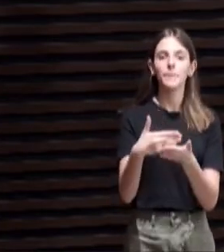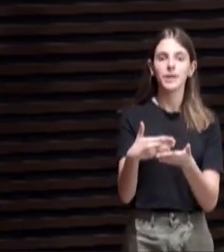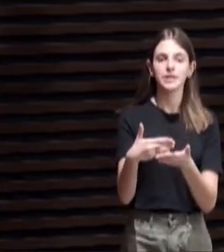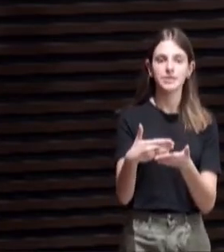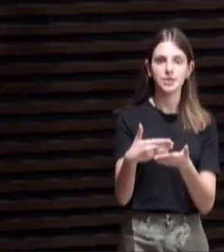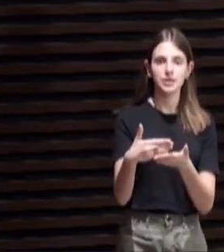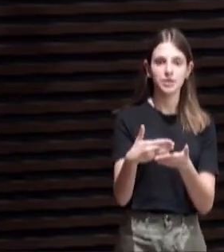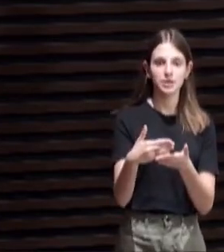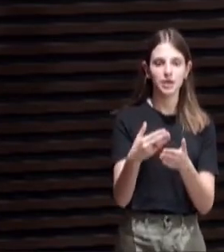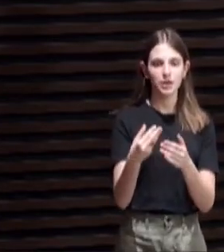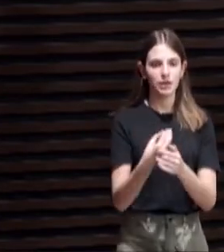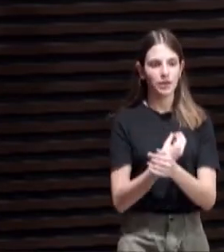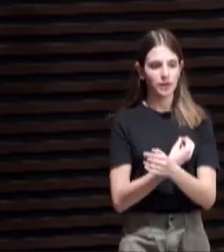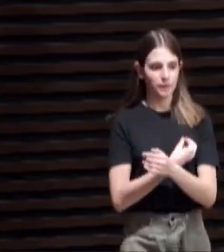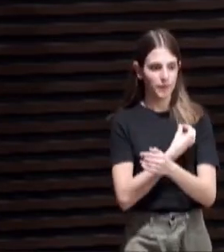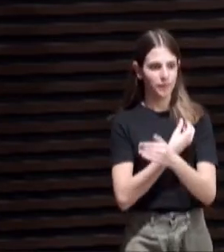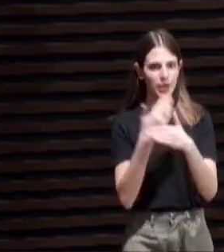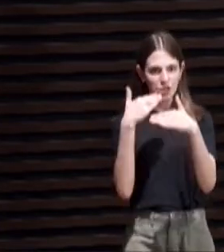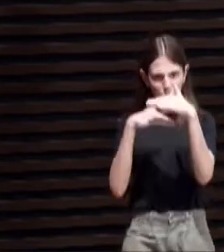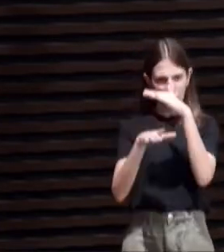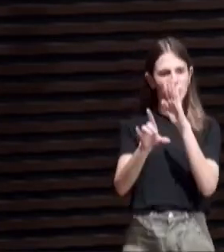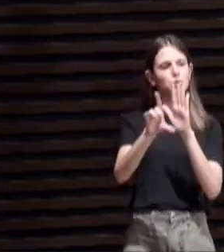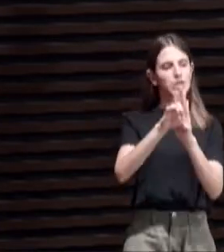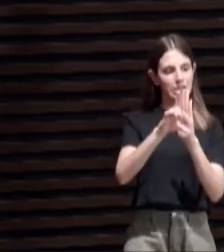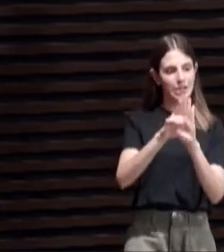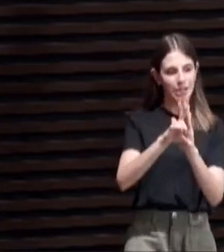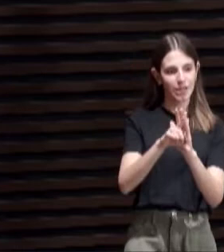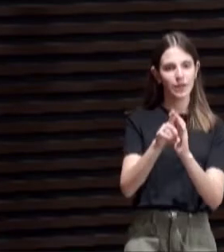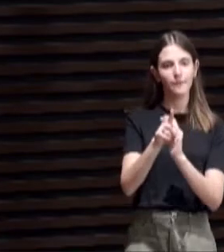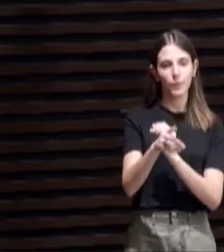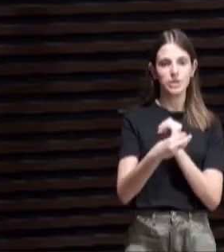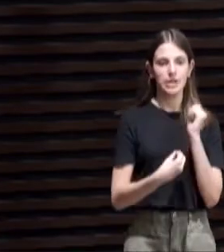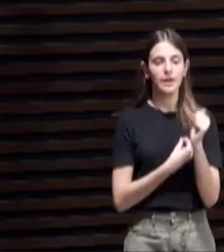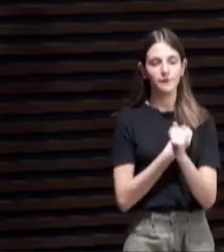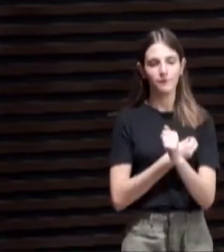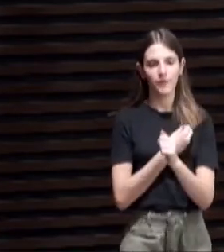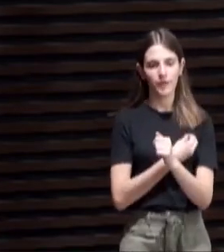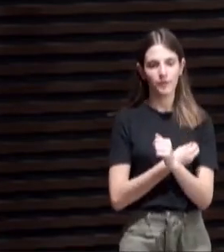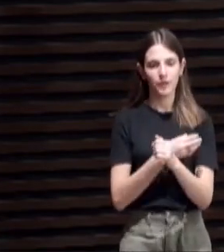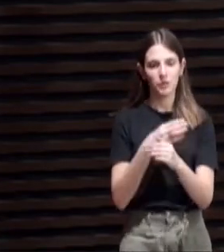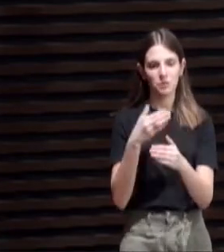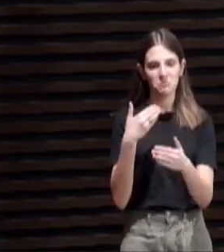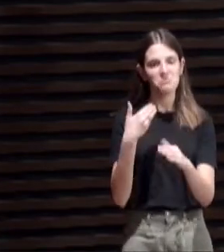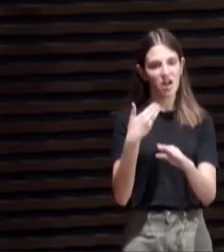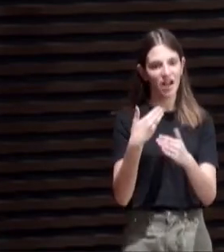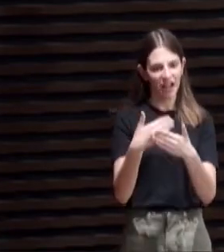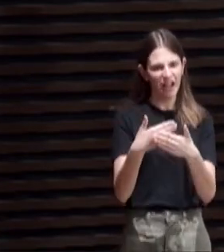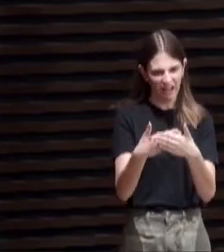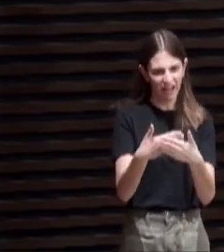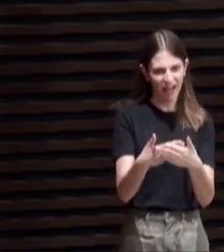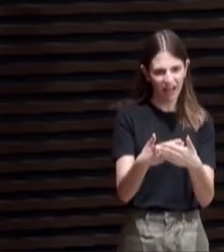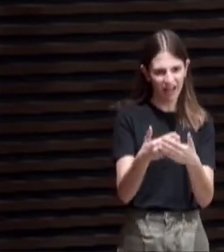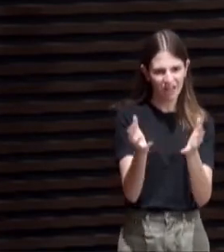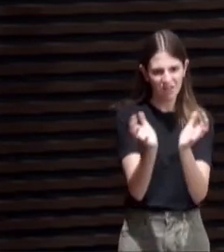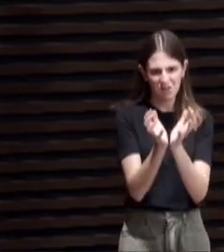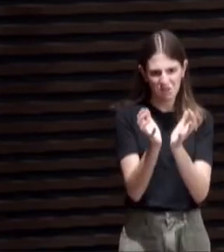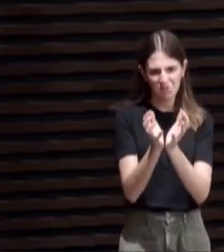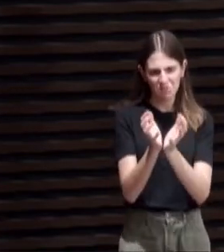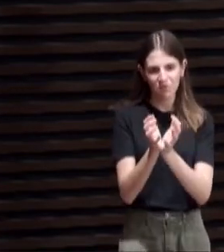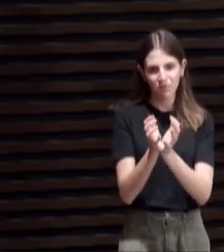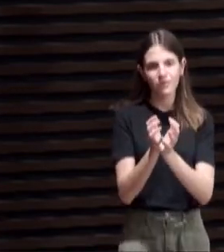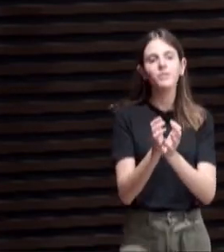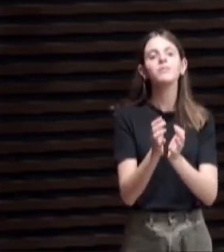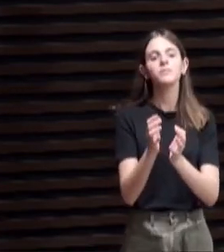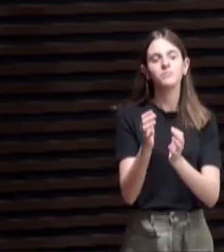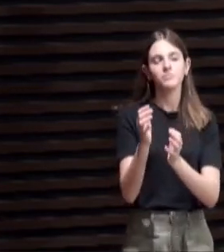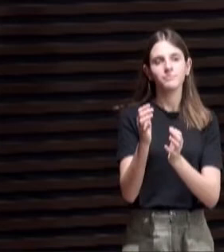leis e simplesmente no moralismo, você cria uma casta na igreja. Todas as igrejas embebecidas de legalismo, elas sempre